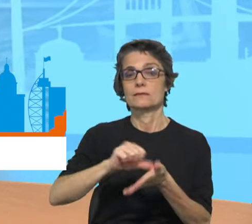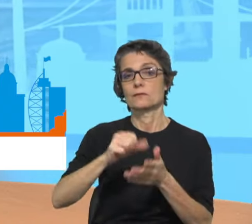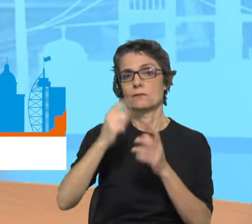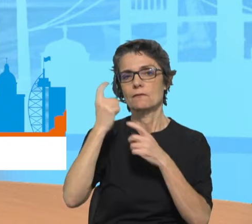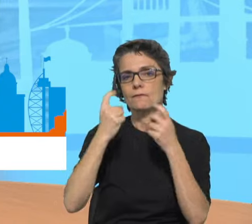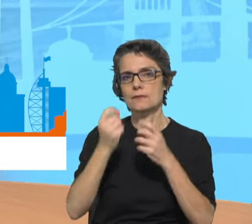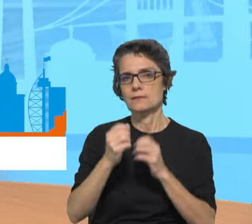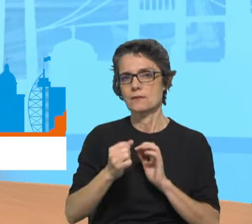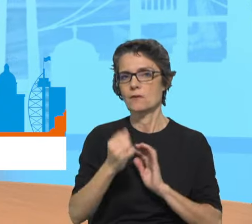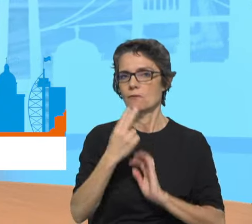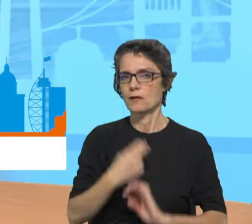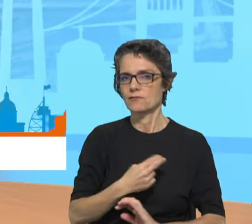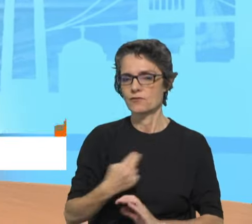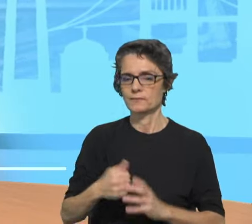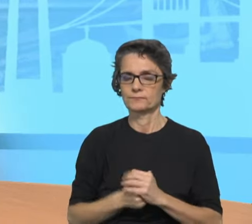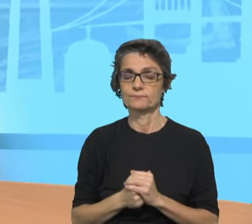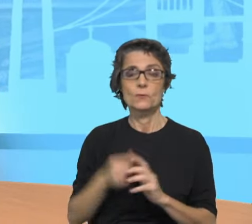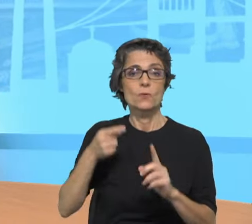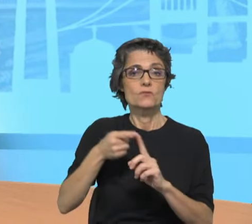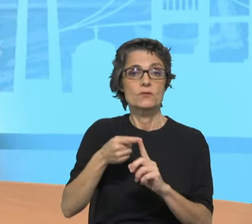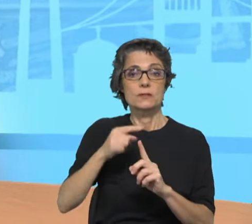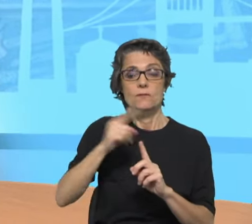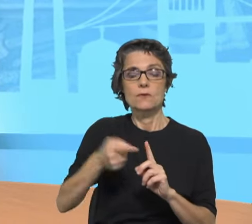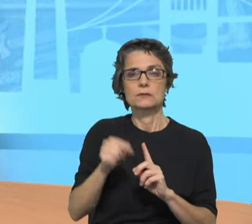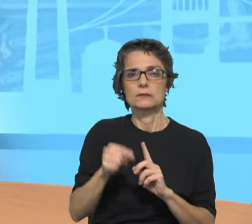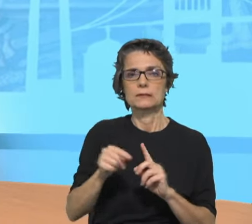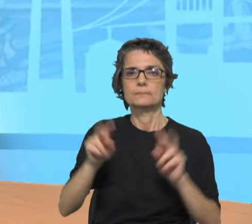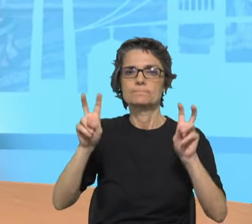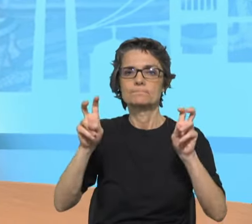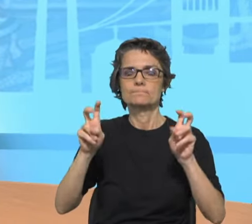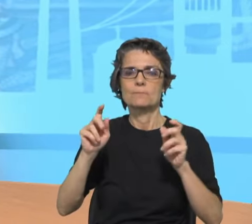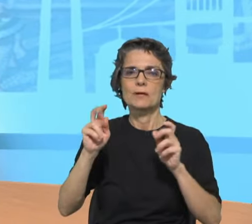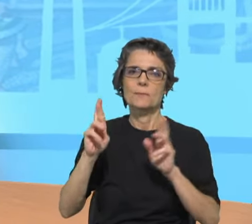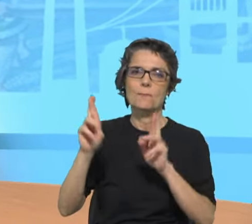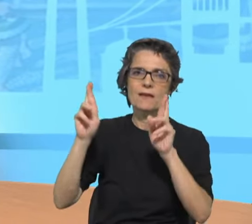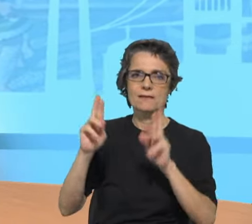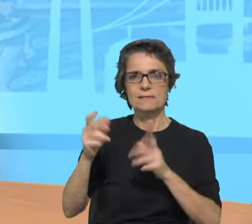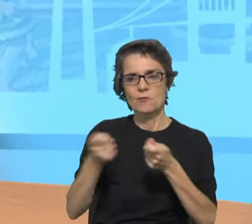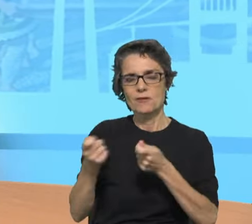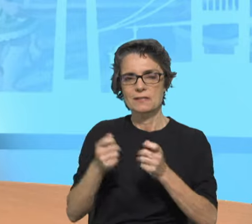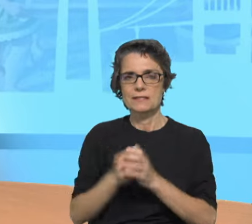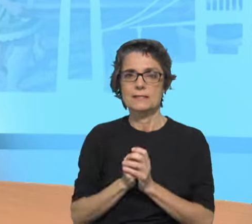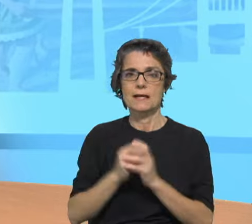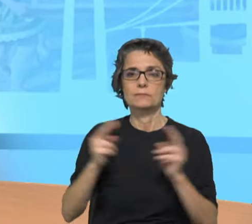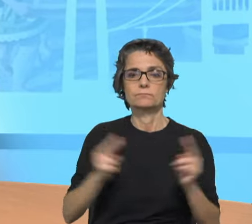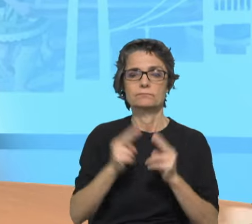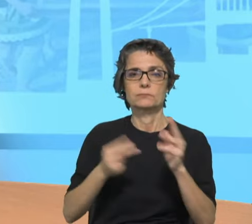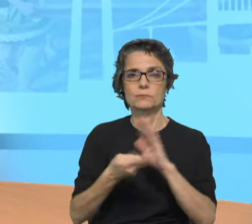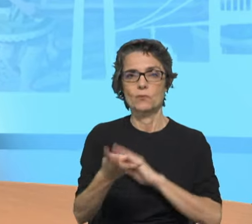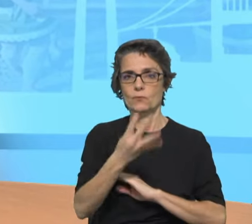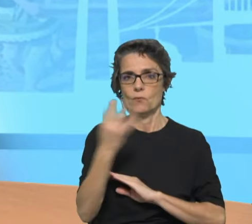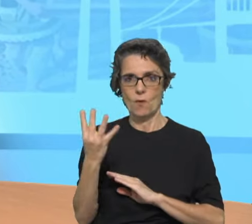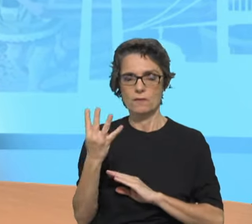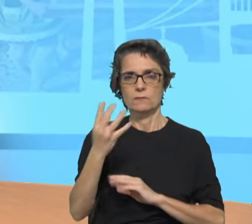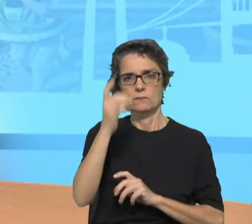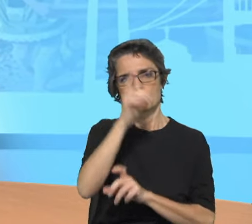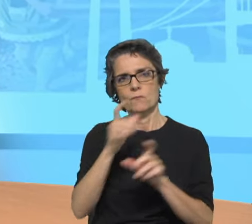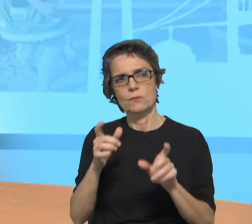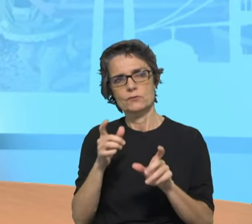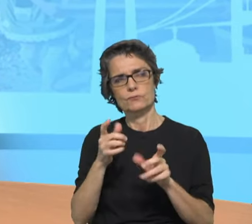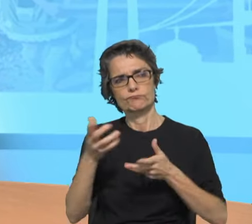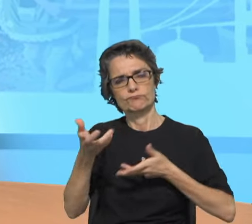o propósito é organizar a esperança, procurando em 4 encontros com diferentes pensadores desenvolver as